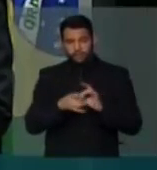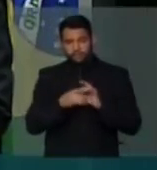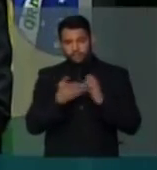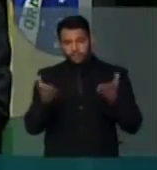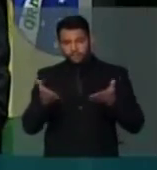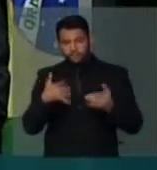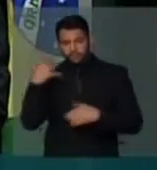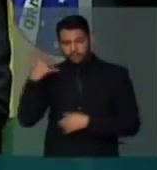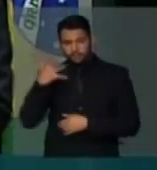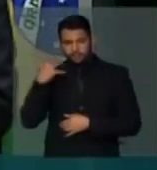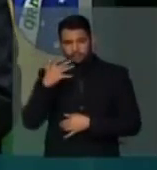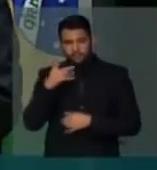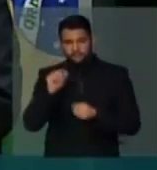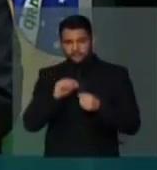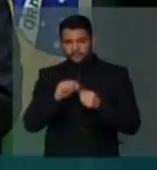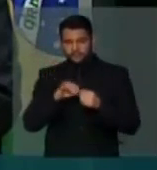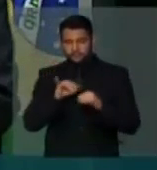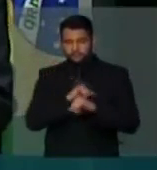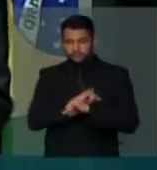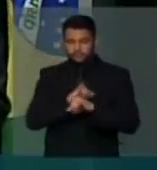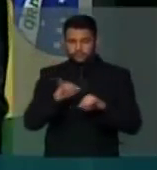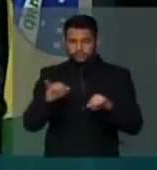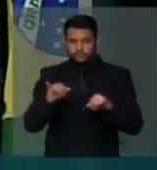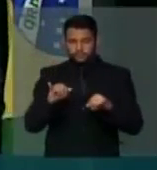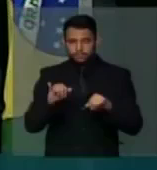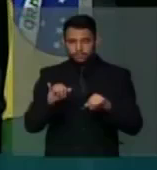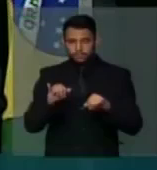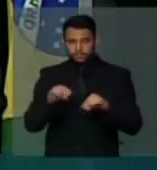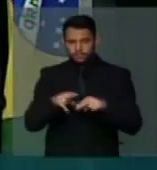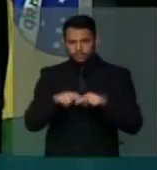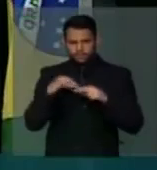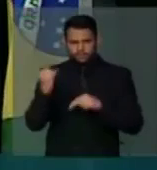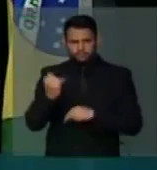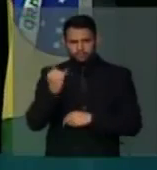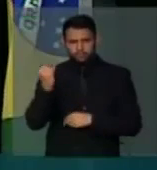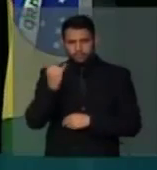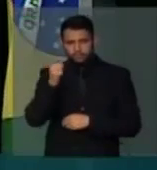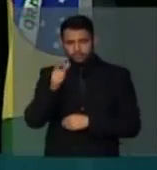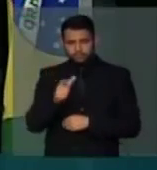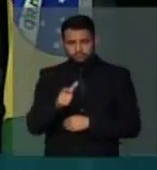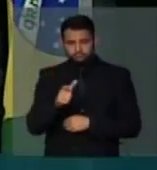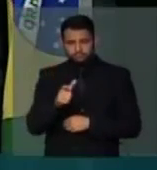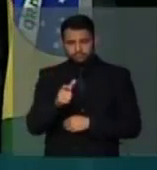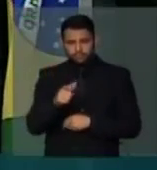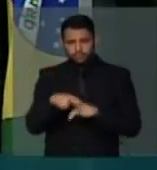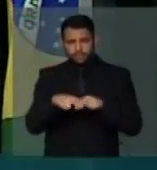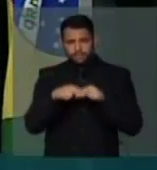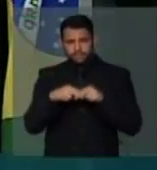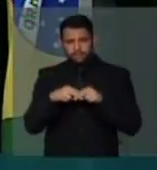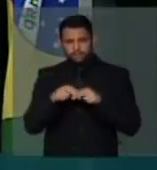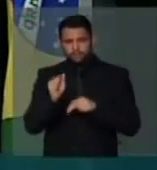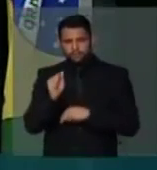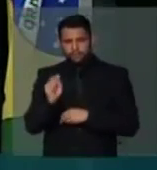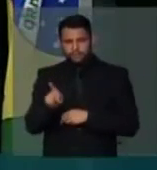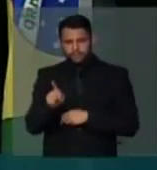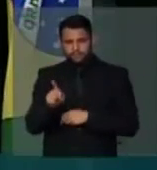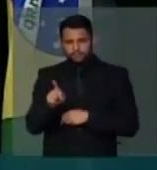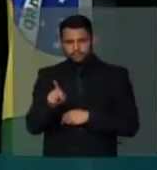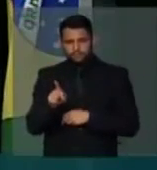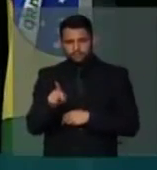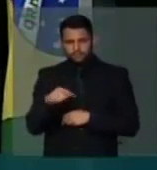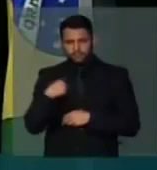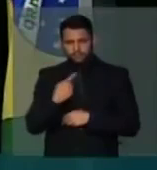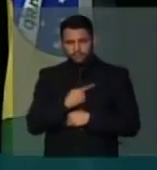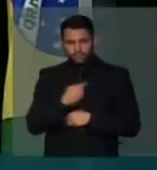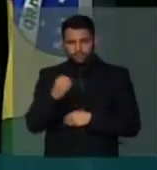tribuna, fazer algumas considerações que eu considero extremamente relevante sobre a questão da aposentadoria no